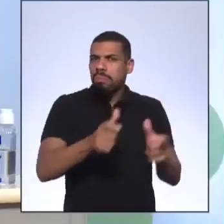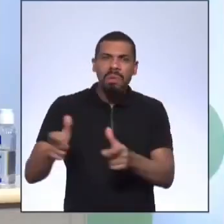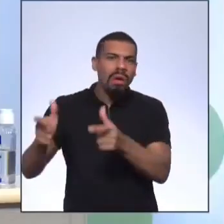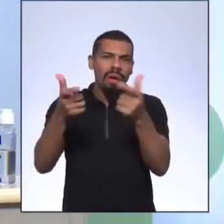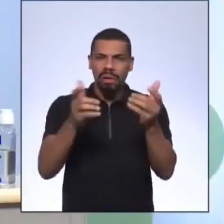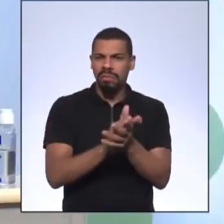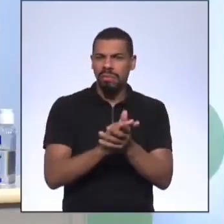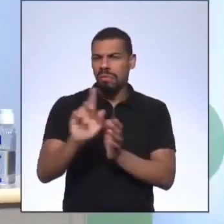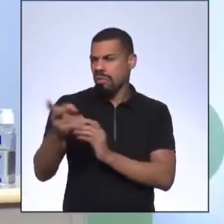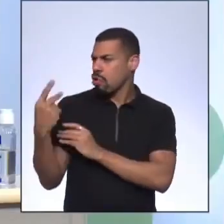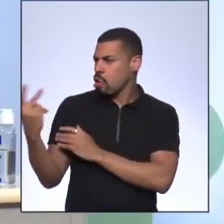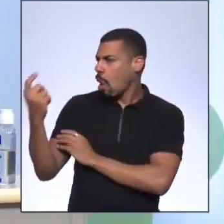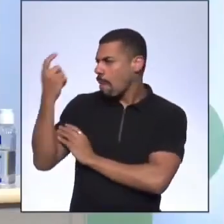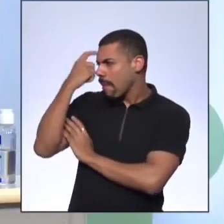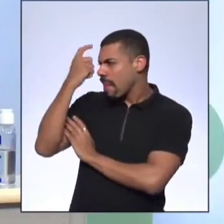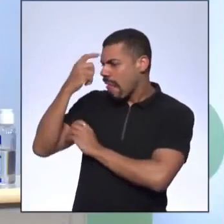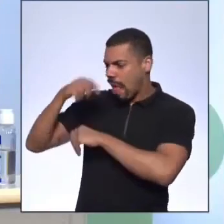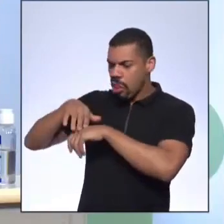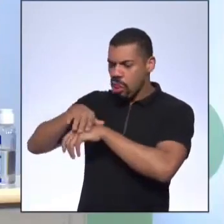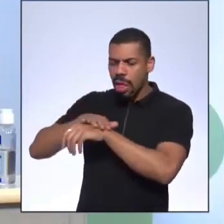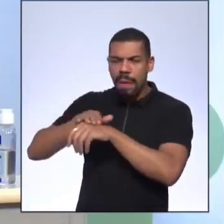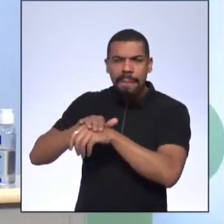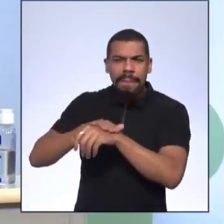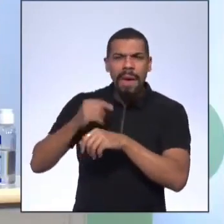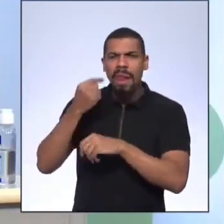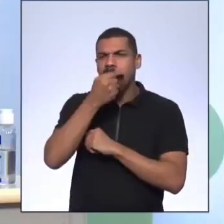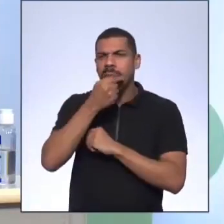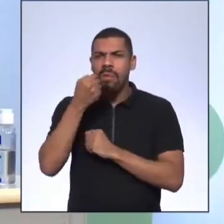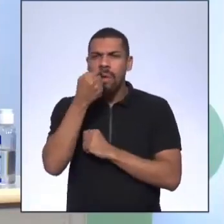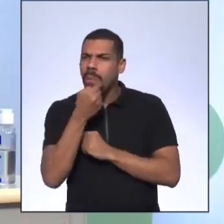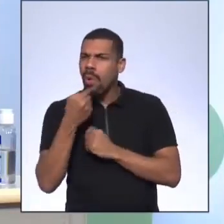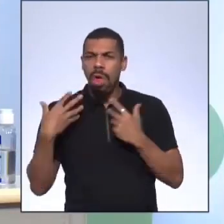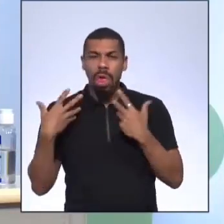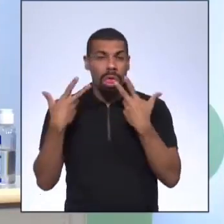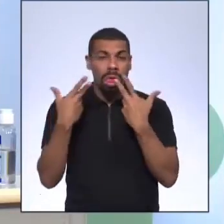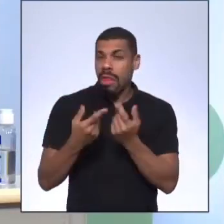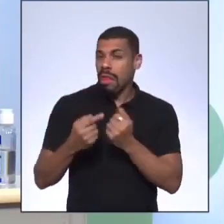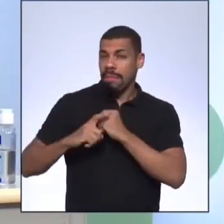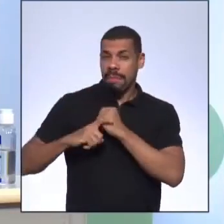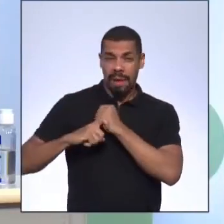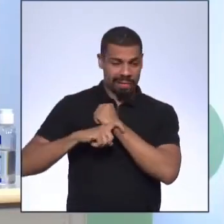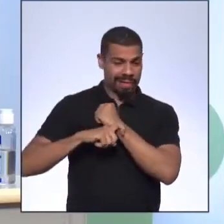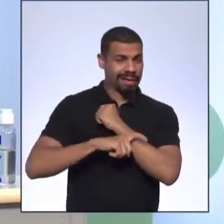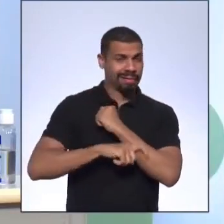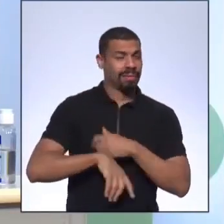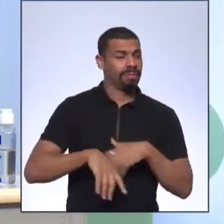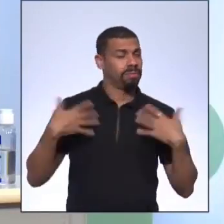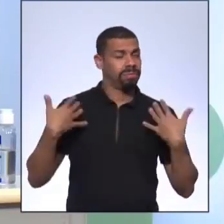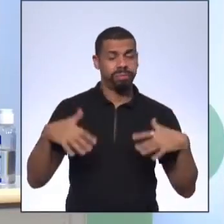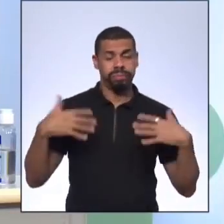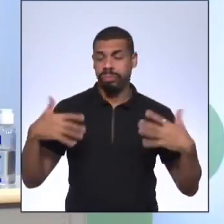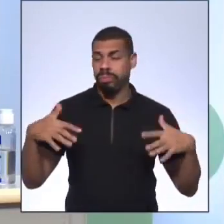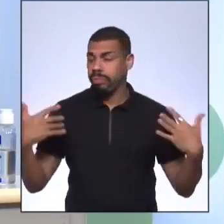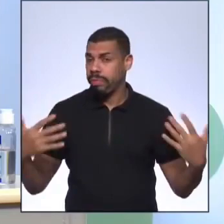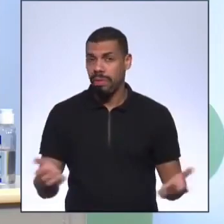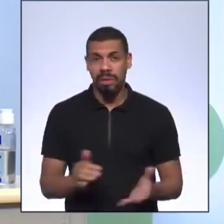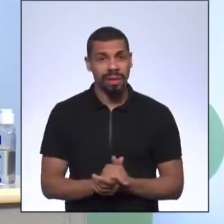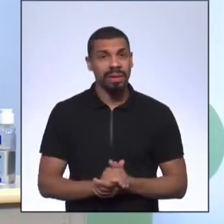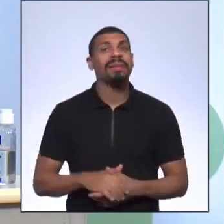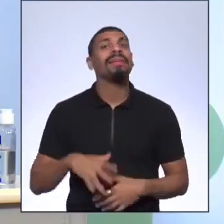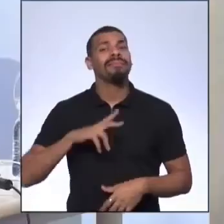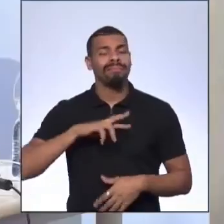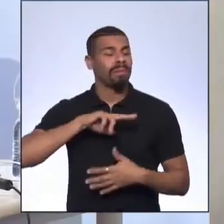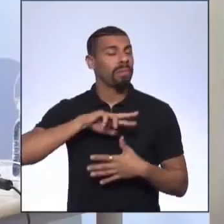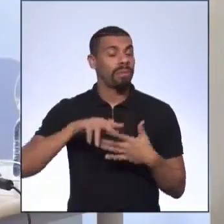pensar, né, Dani, a nossa pele, né, envolvendo a nossa boca, a nossa pele tem milhões de bactérias, milhares de bactérias, Nossa, melhor dizendo,